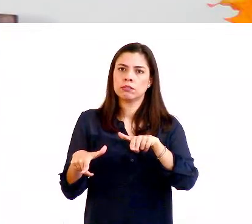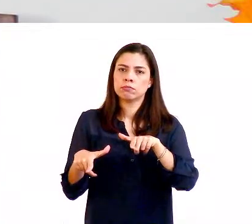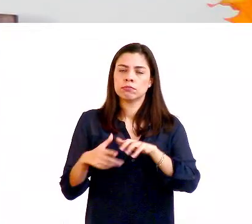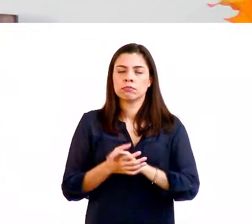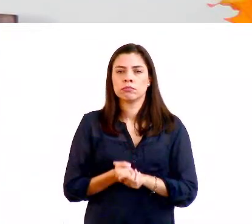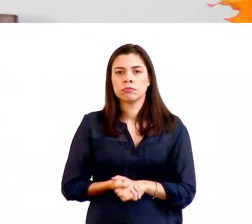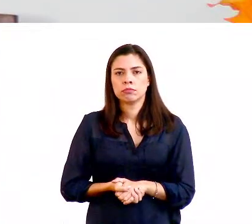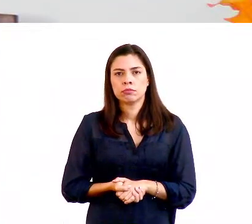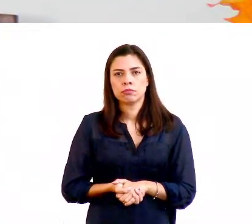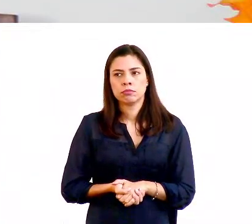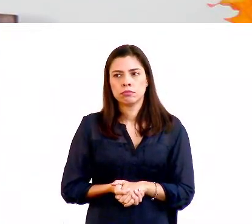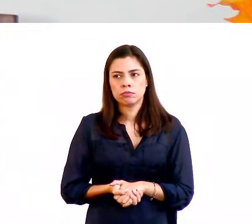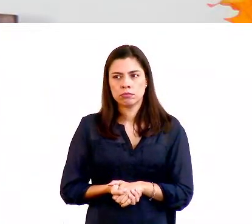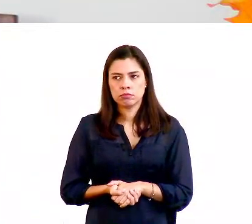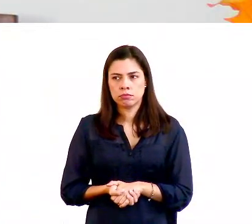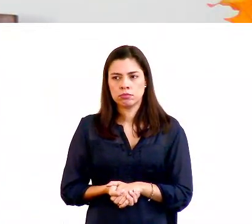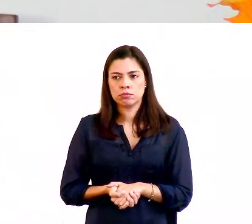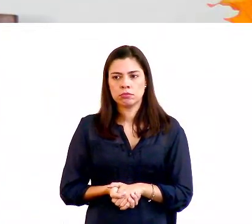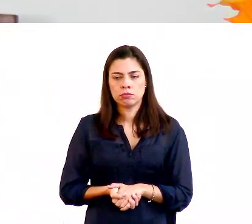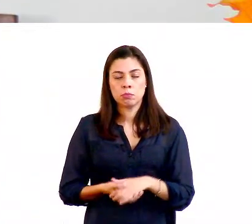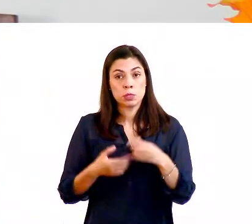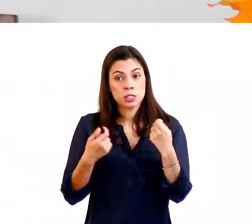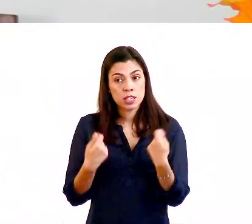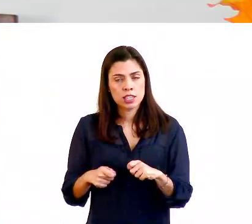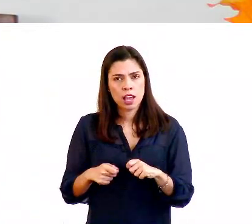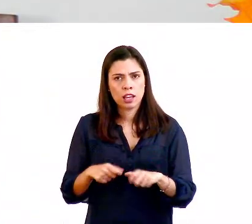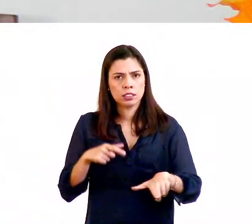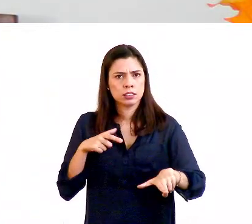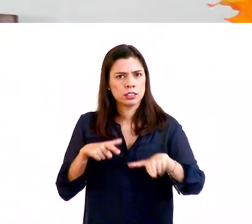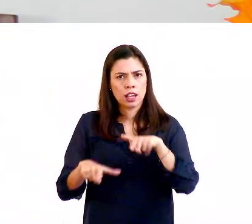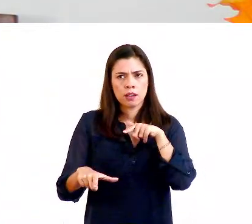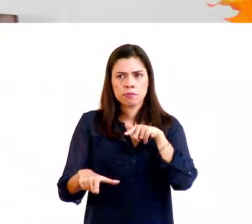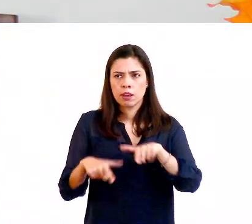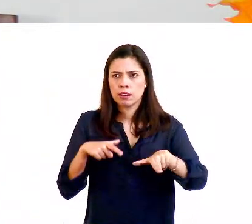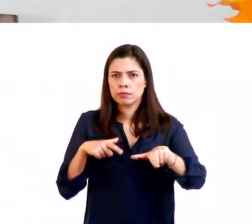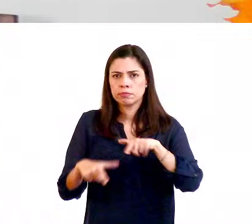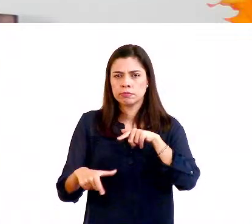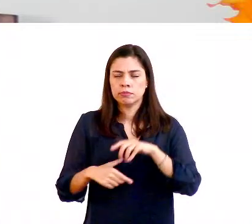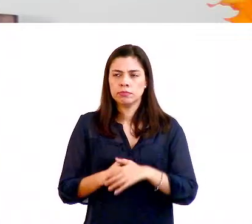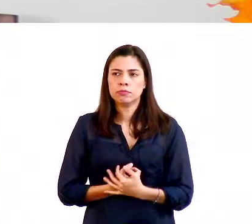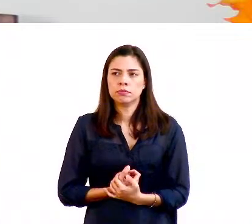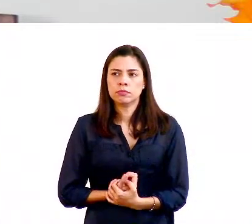Trabalhe e não seja preguiçoso. É isso que o autor está dizendo.